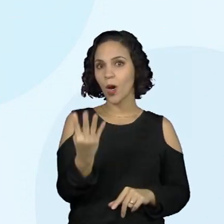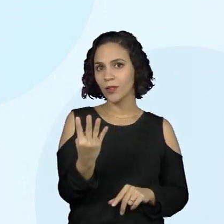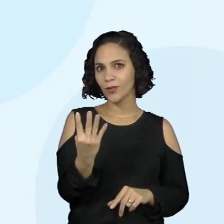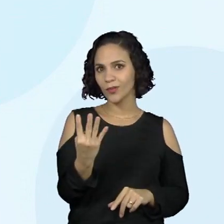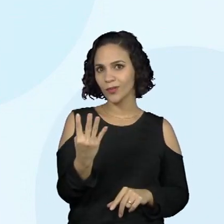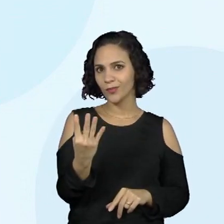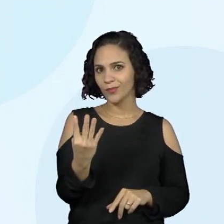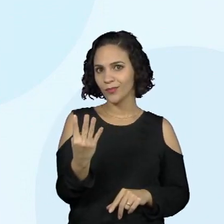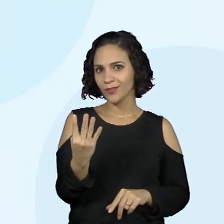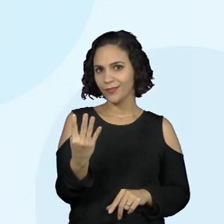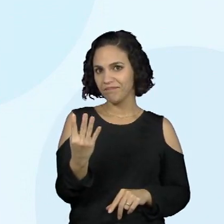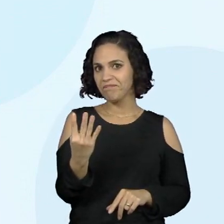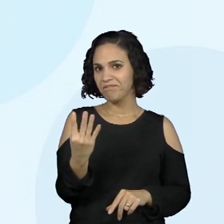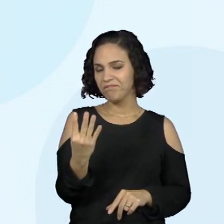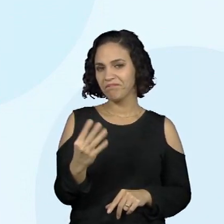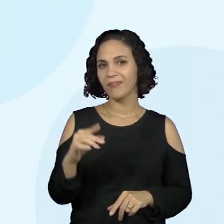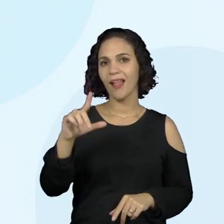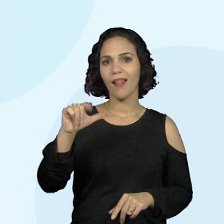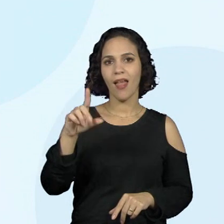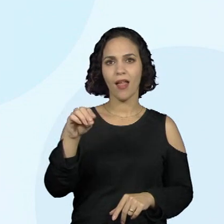4 lados. Um quadrado.